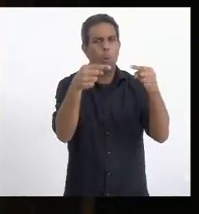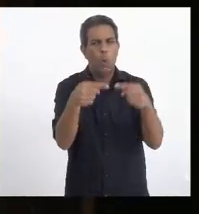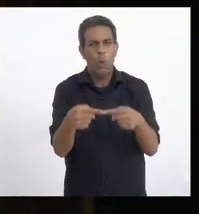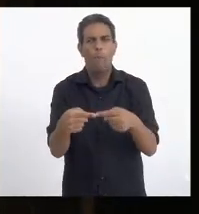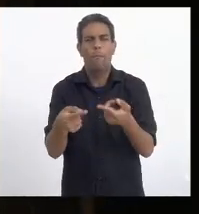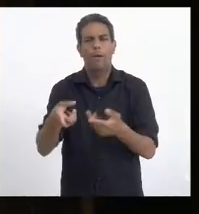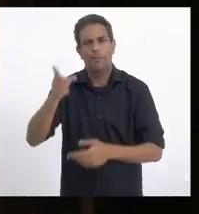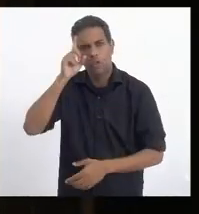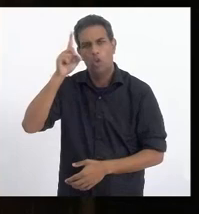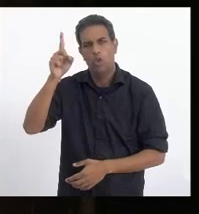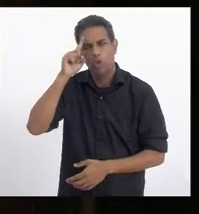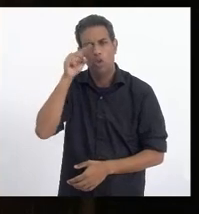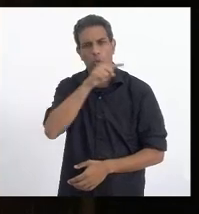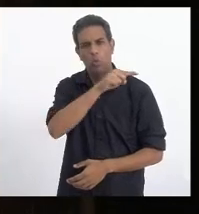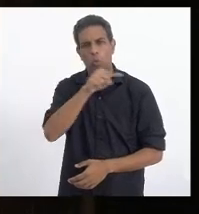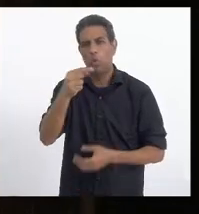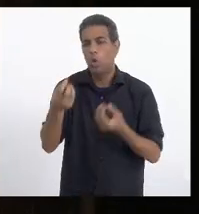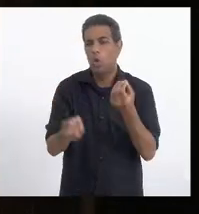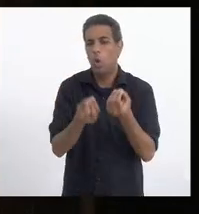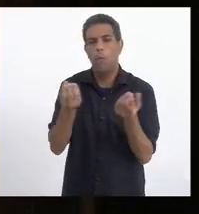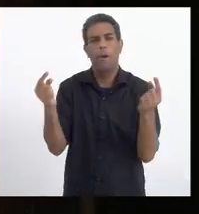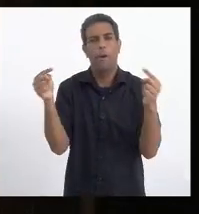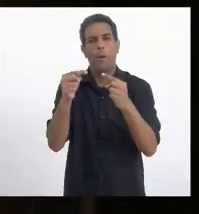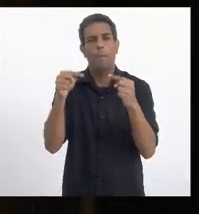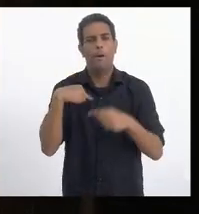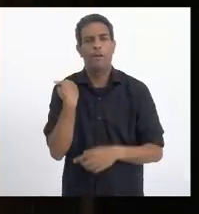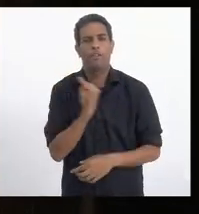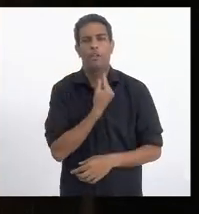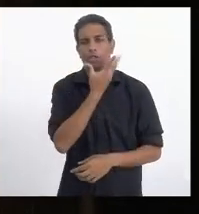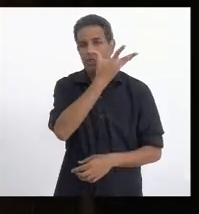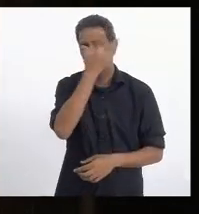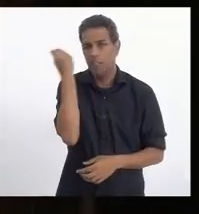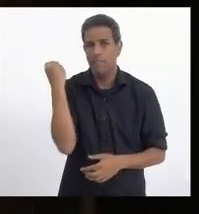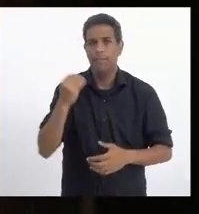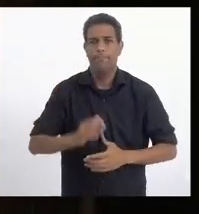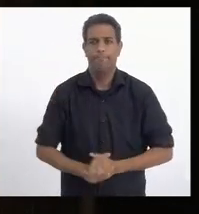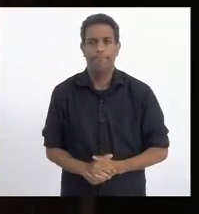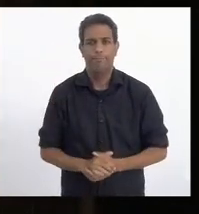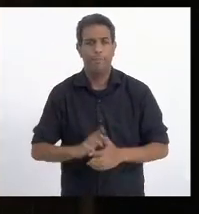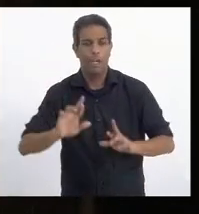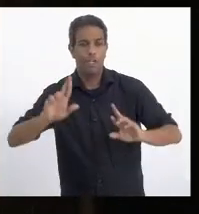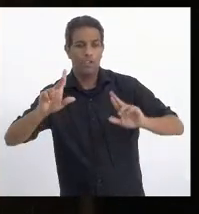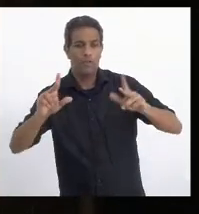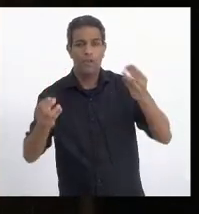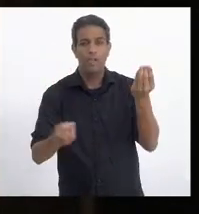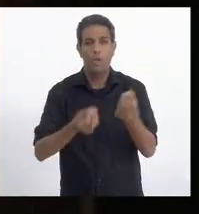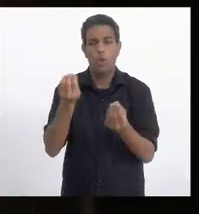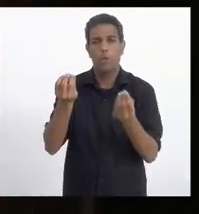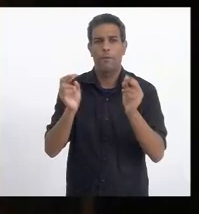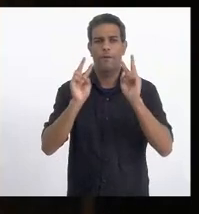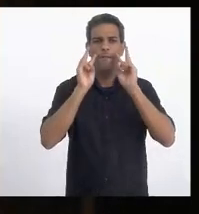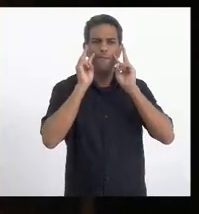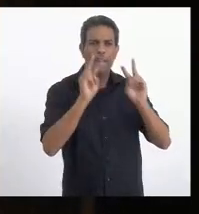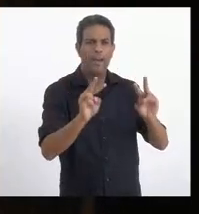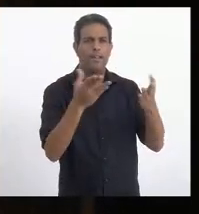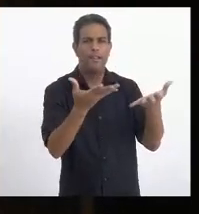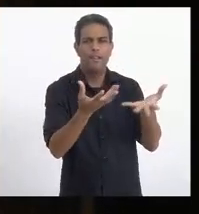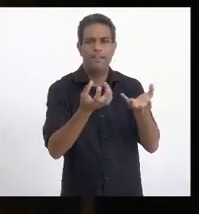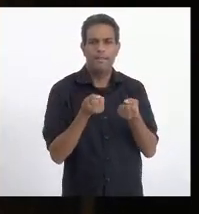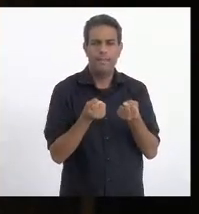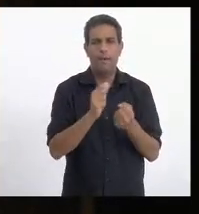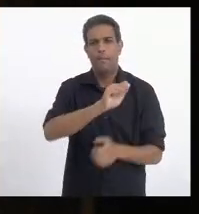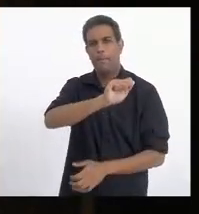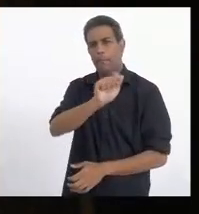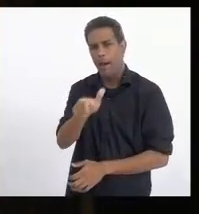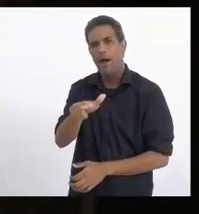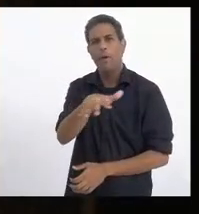e o dia a dia então isso é que a gente não pode diferenciar a gente não pode dizer aquele recebe